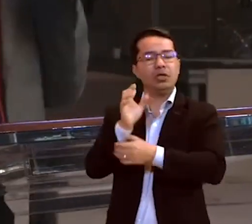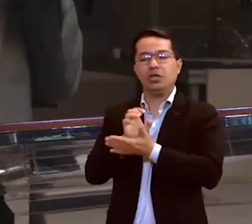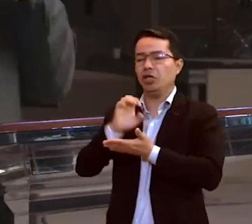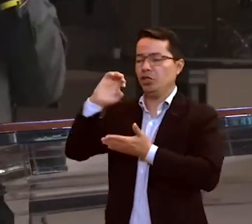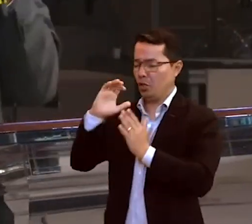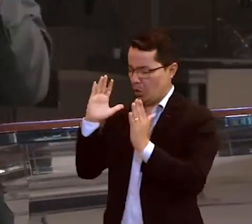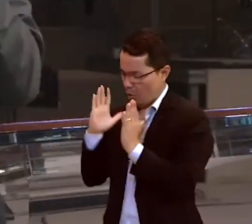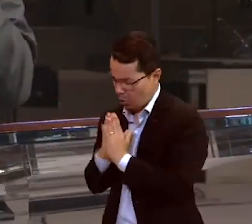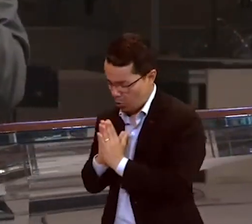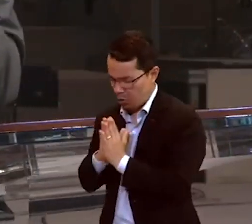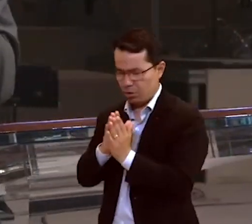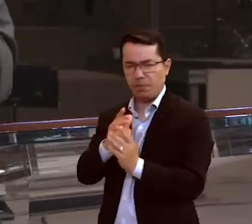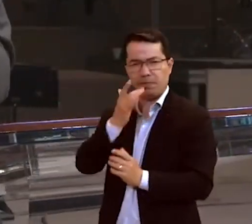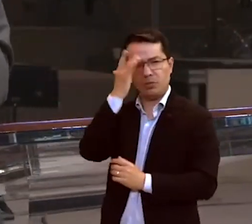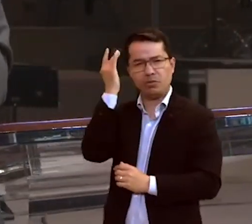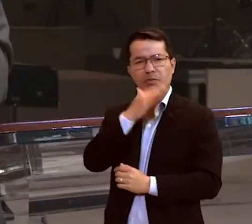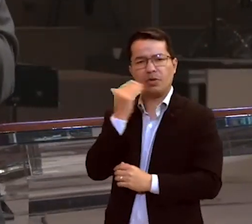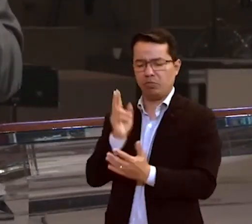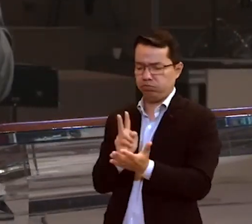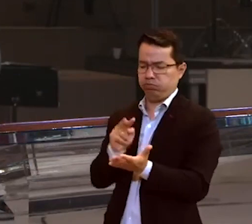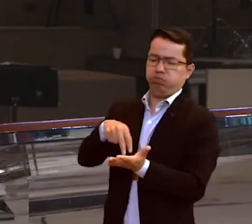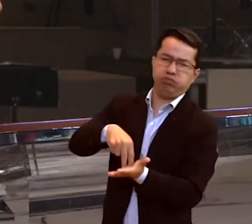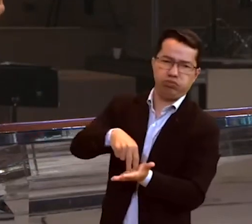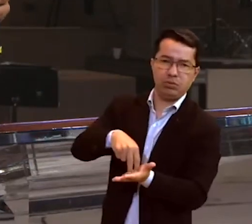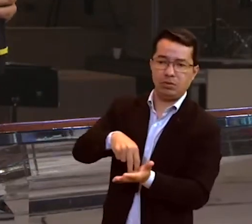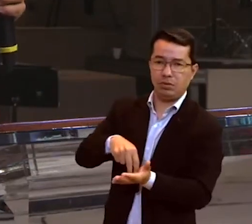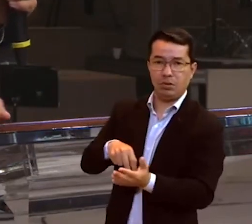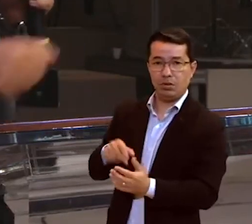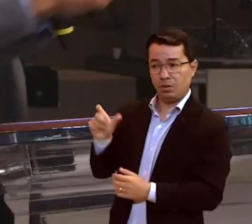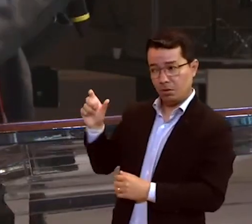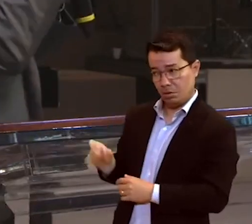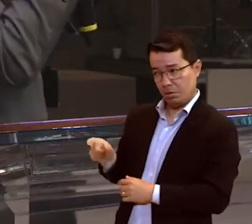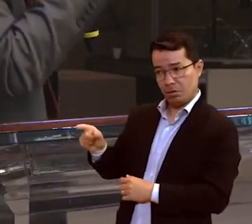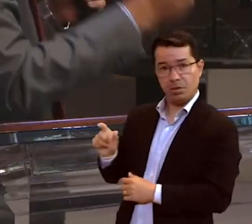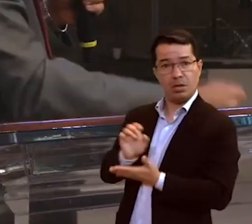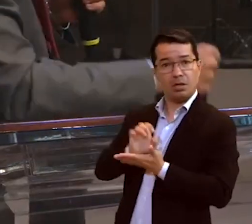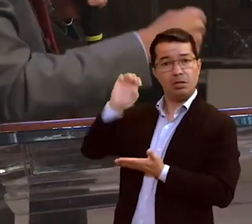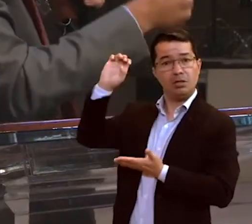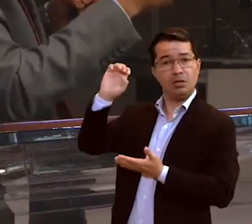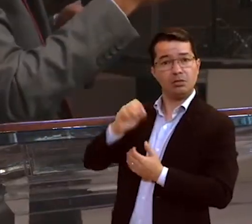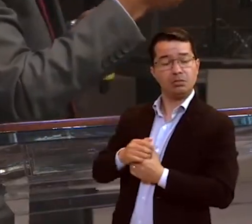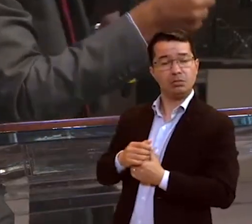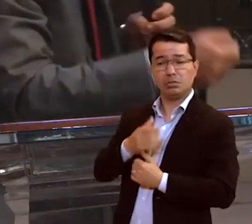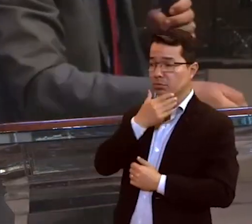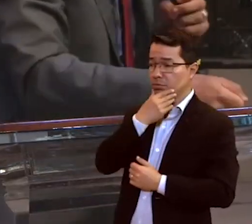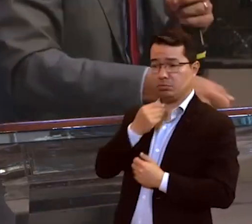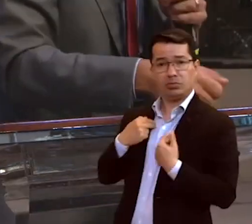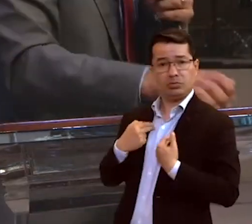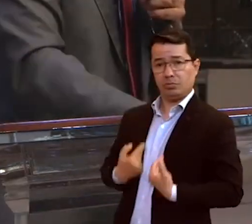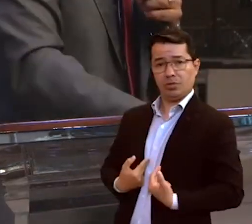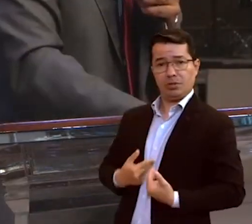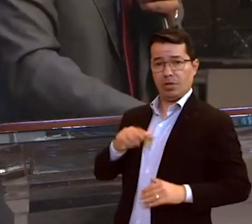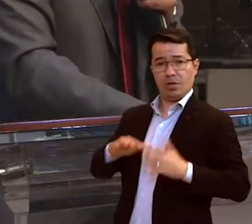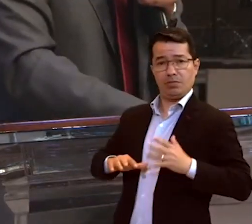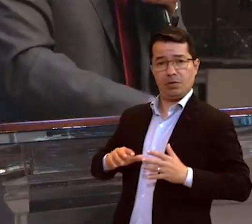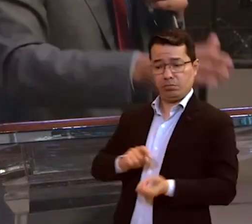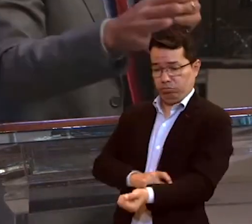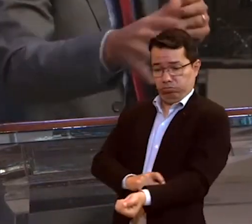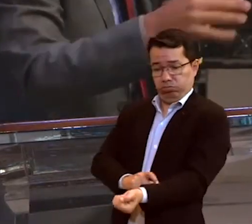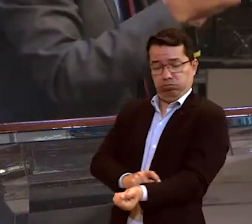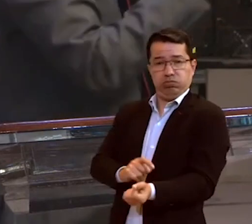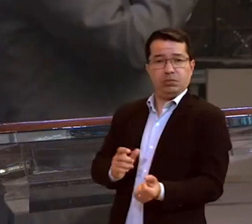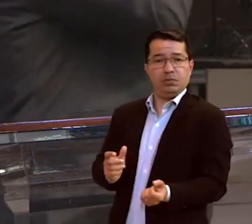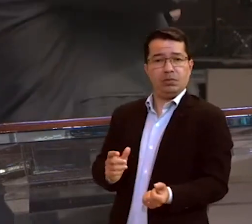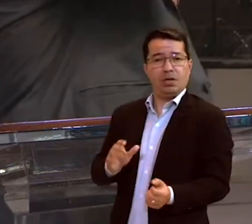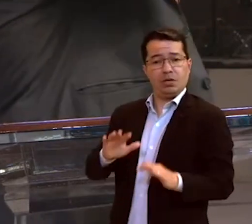Elias era gente como a gente, ser humano, sujeito aos mesmos sentimentos, acordava às vezes ruim, estressado, às